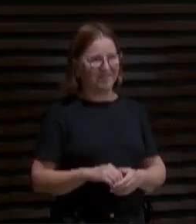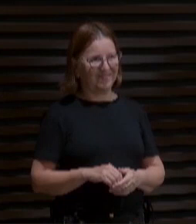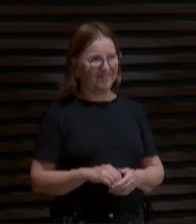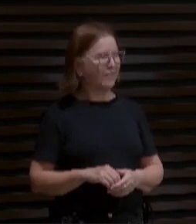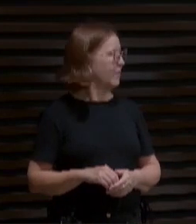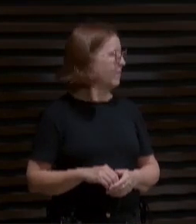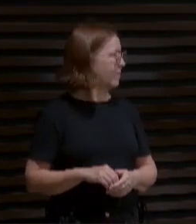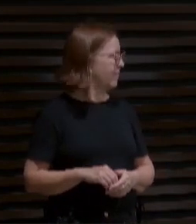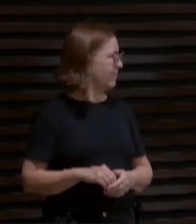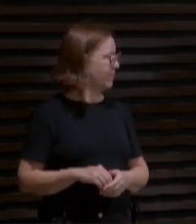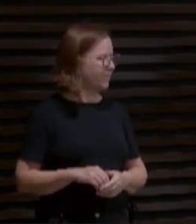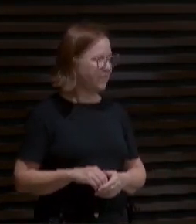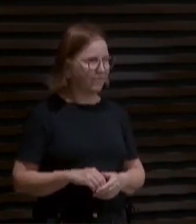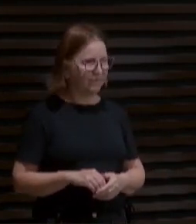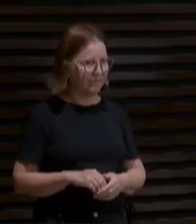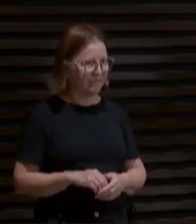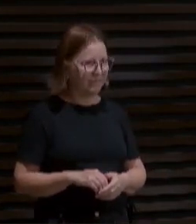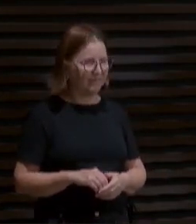tradutorzinho de meia tigela.